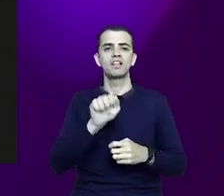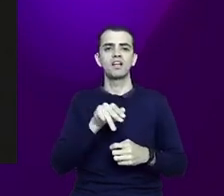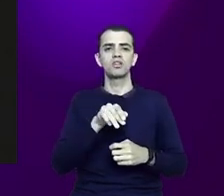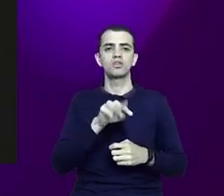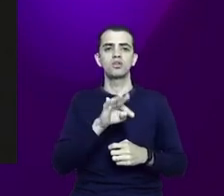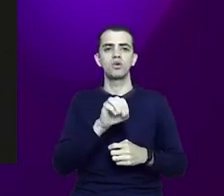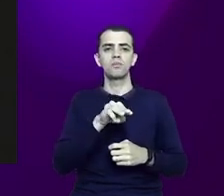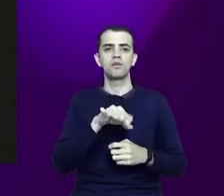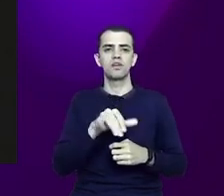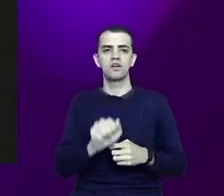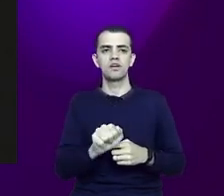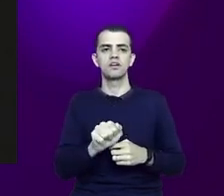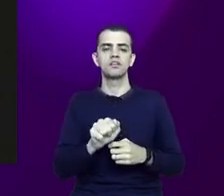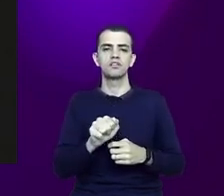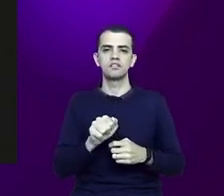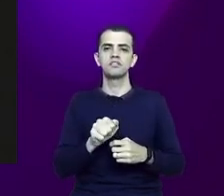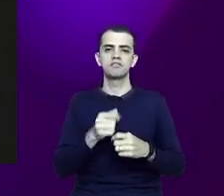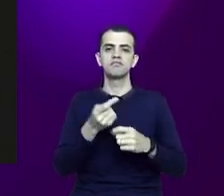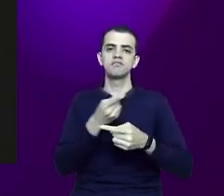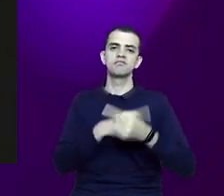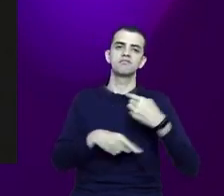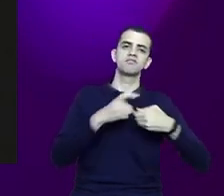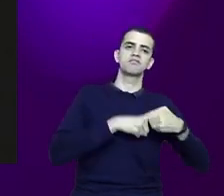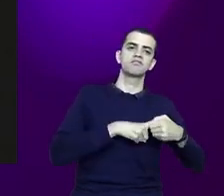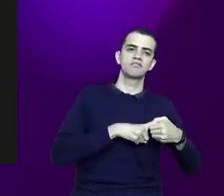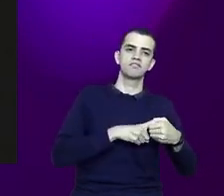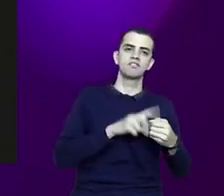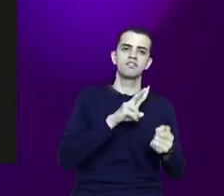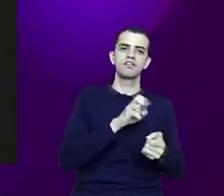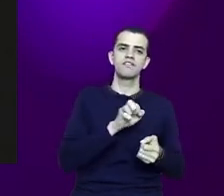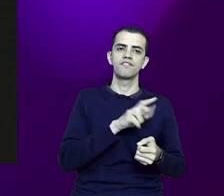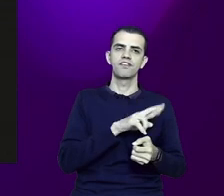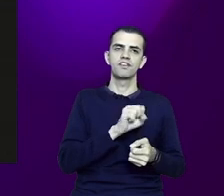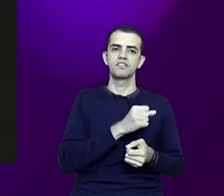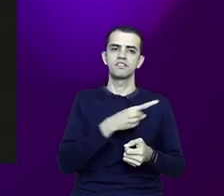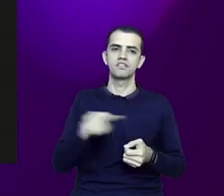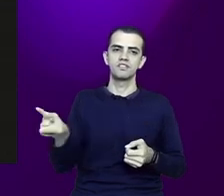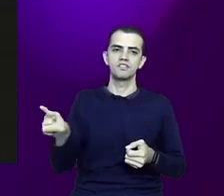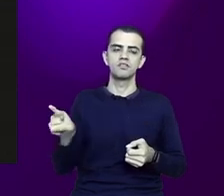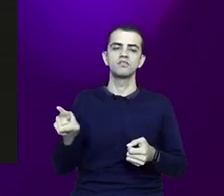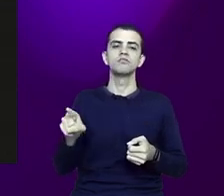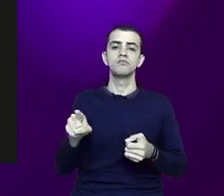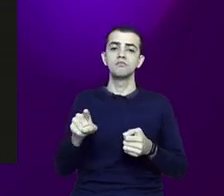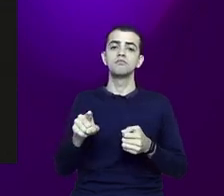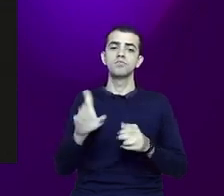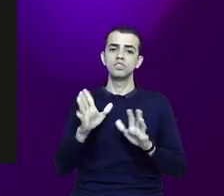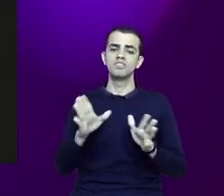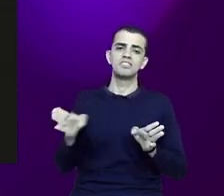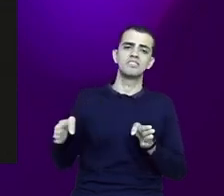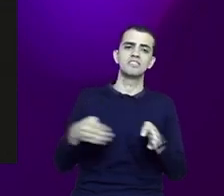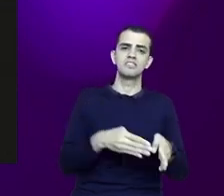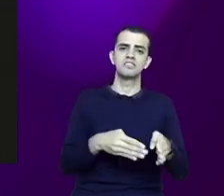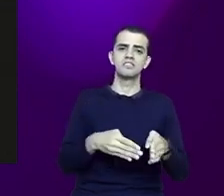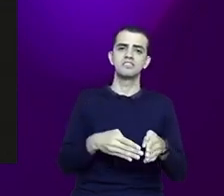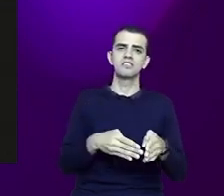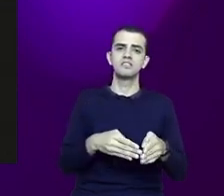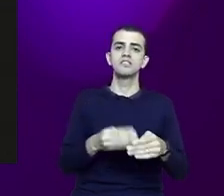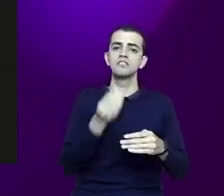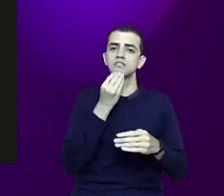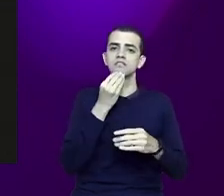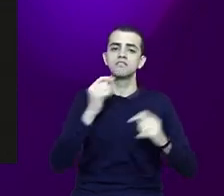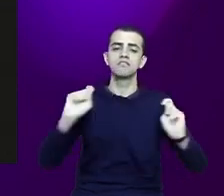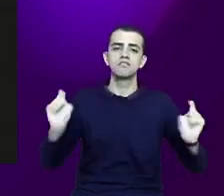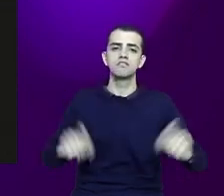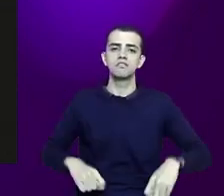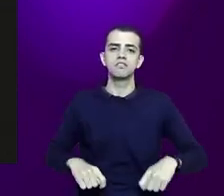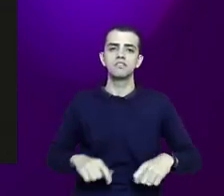funcional, onde ele tem uma retroversão da glenoide um pouco mais acentuada, que poderia ajudar um pouquinho aí nessa subluxação